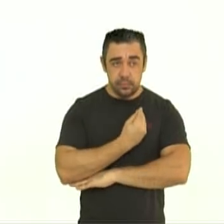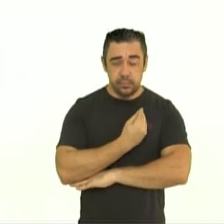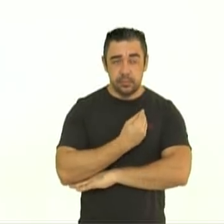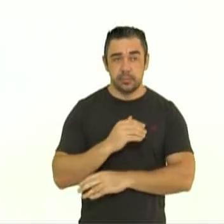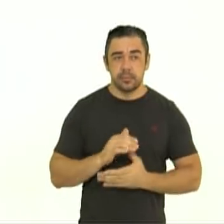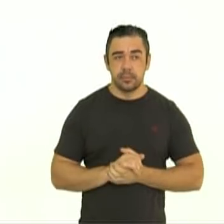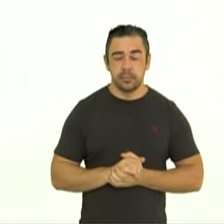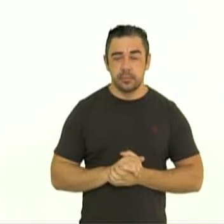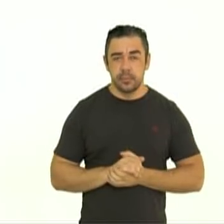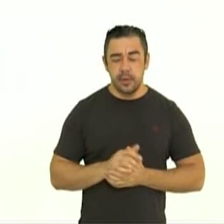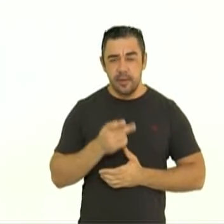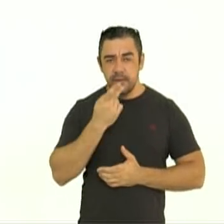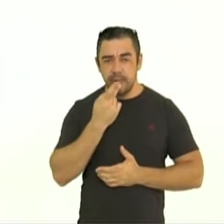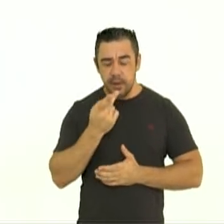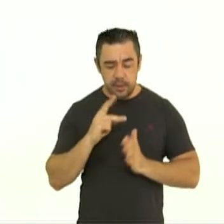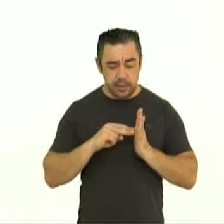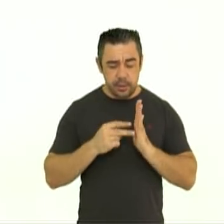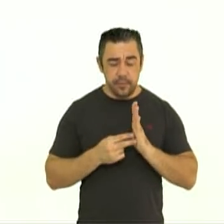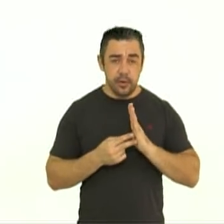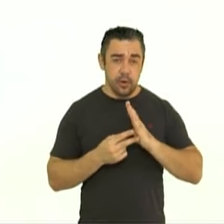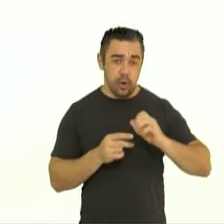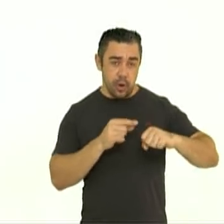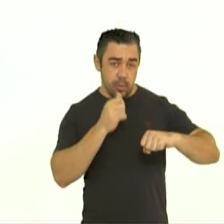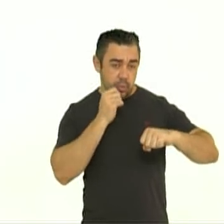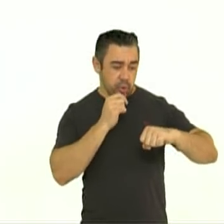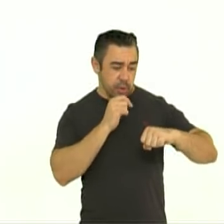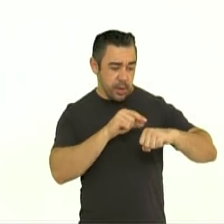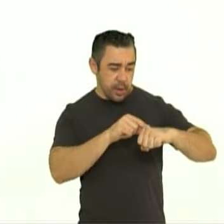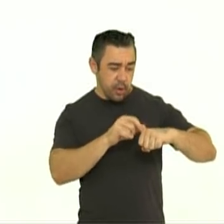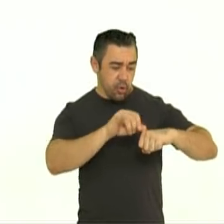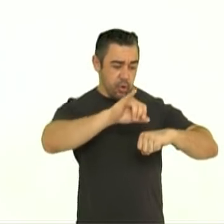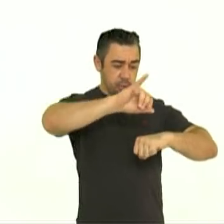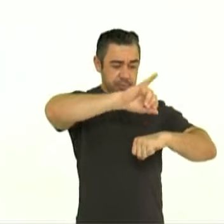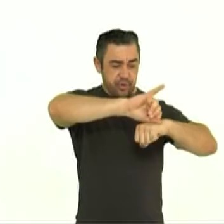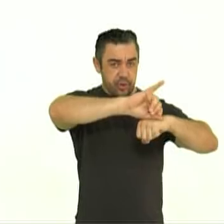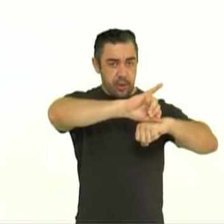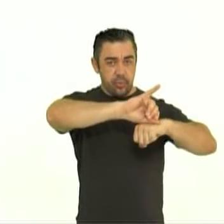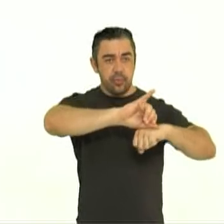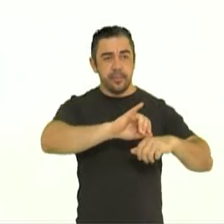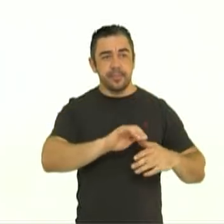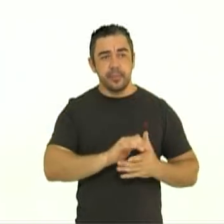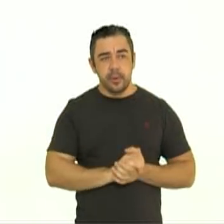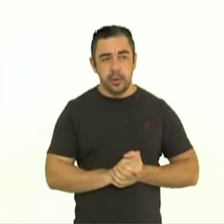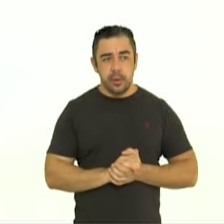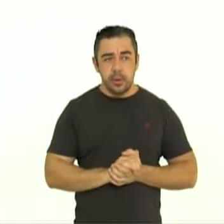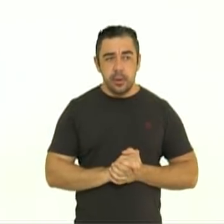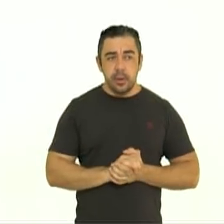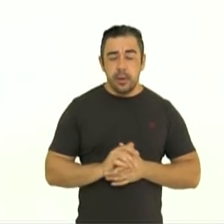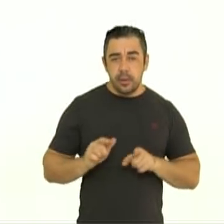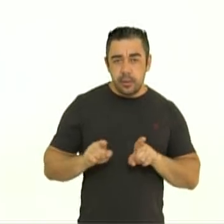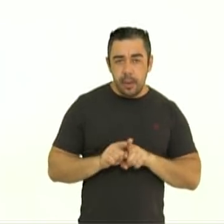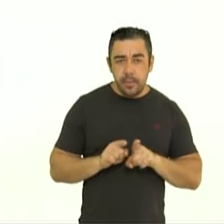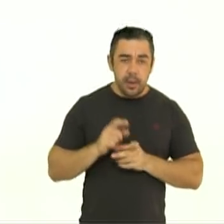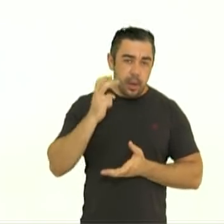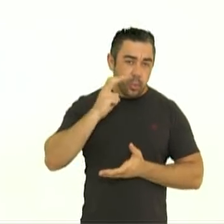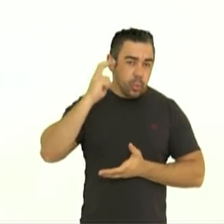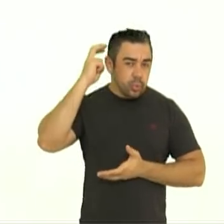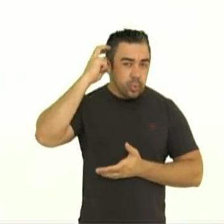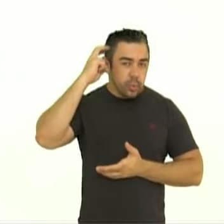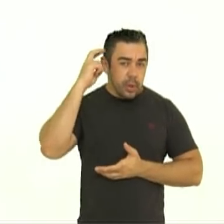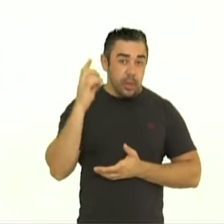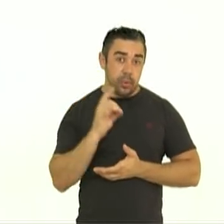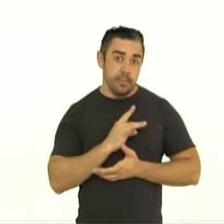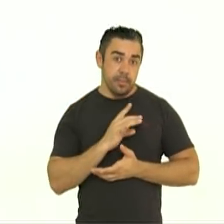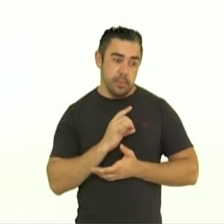que objetifica a mulher, né, a torna um objeto, e a construção da cultura do medo. Ela